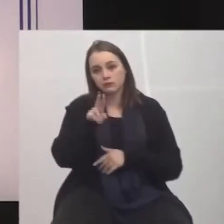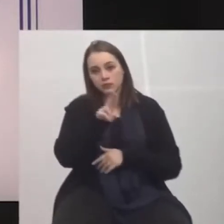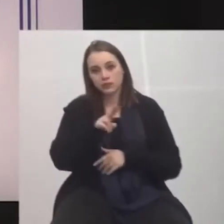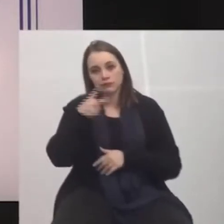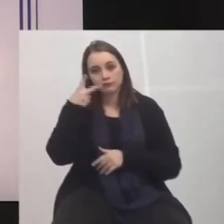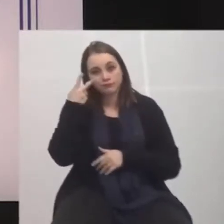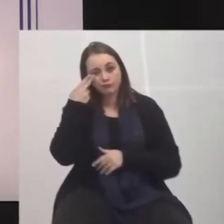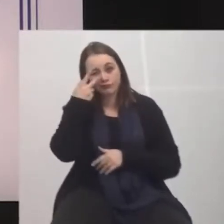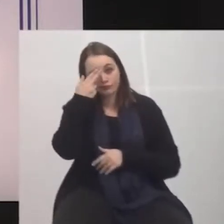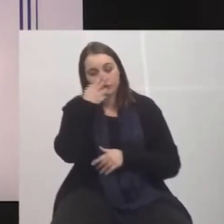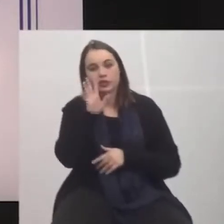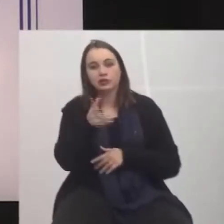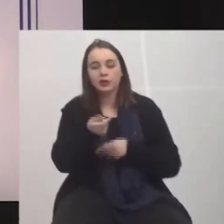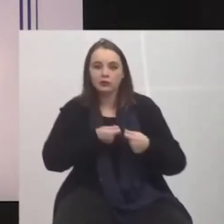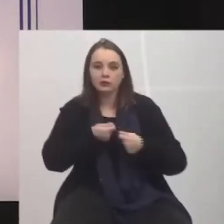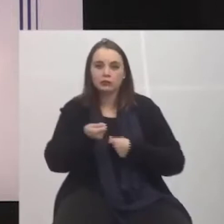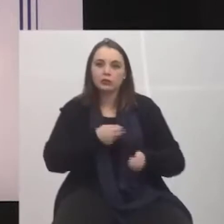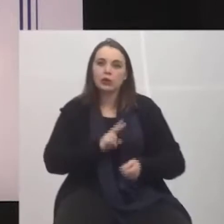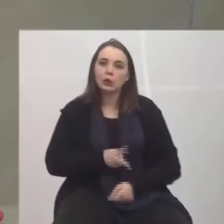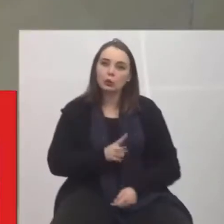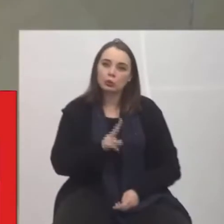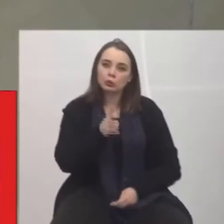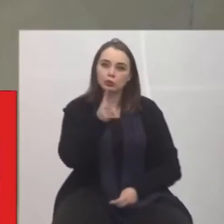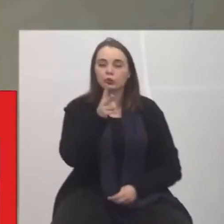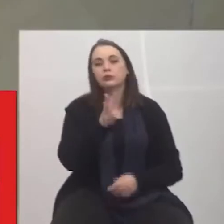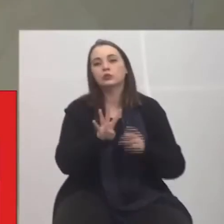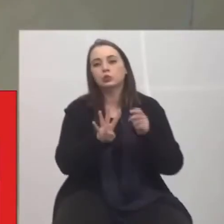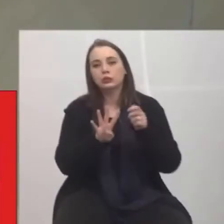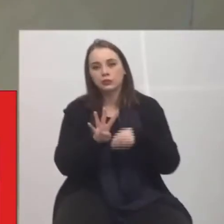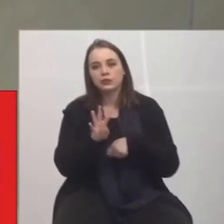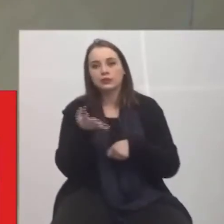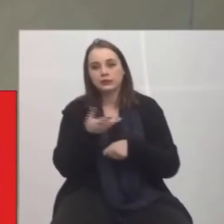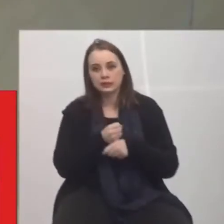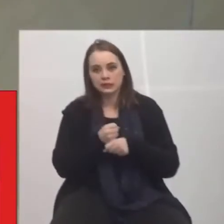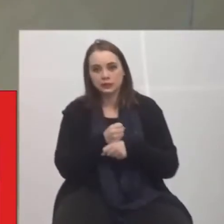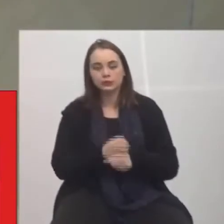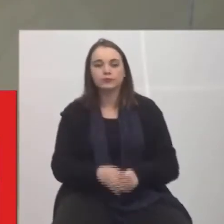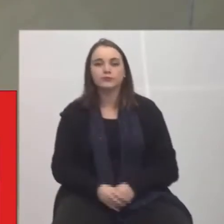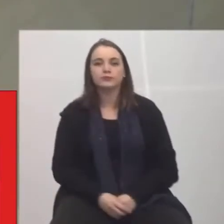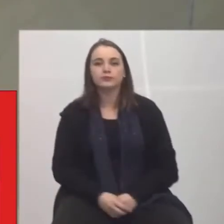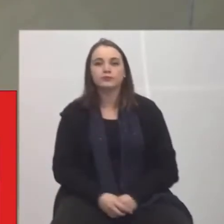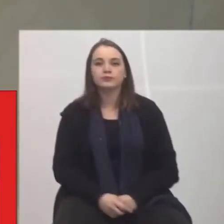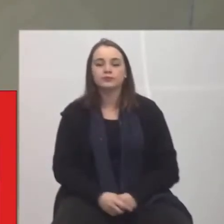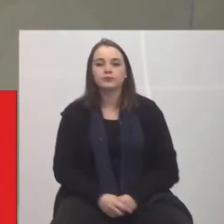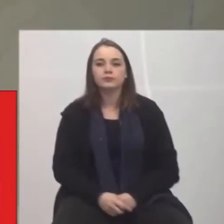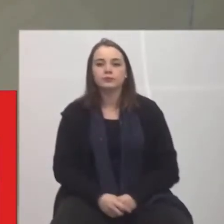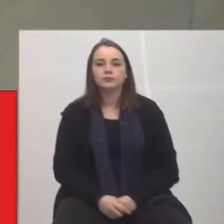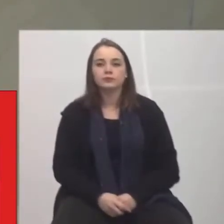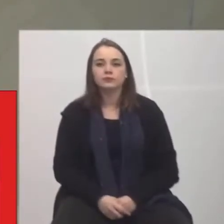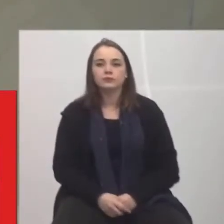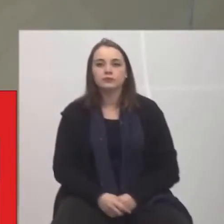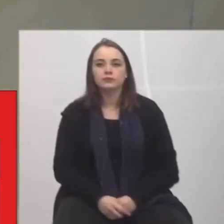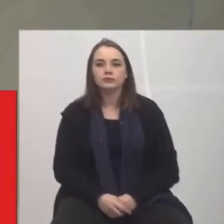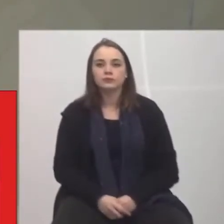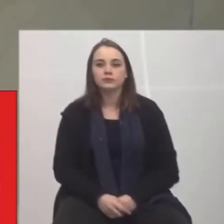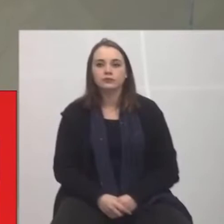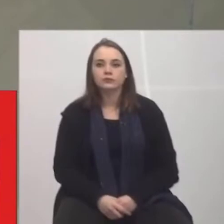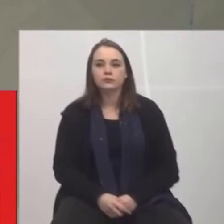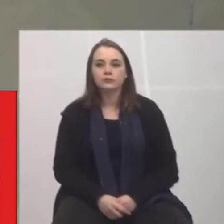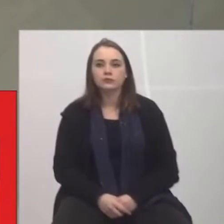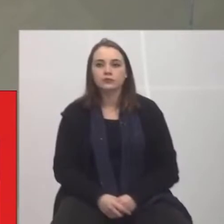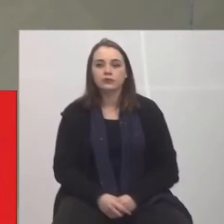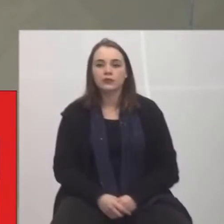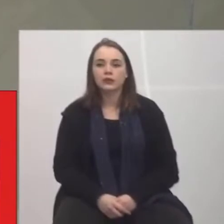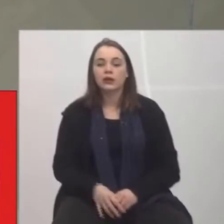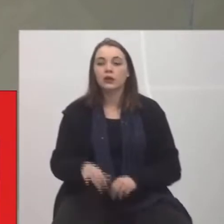também sob controle e seguiram sob controle durante o primeiro quadrimestre. O nosso centro de reabilitação,